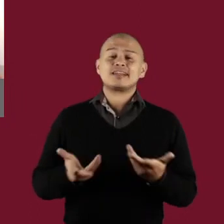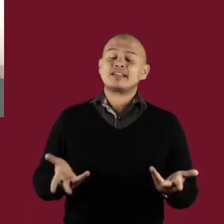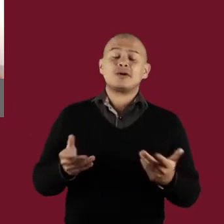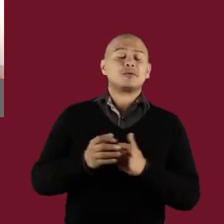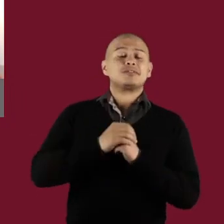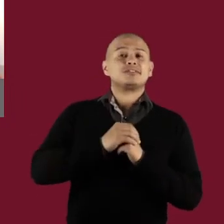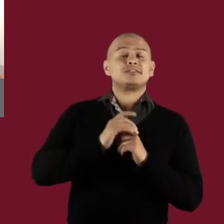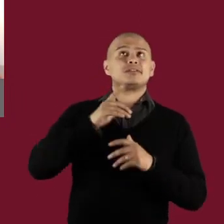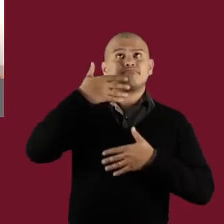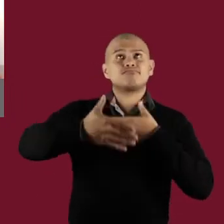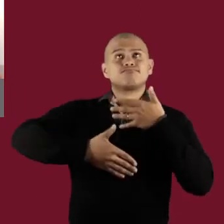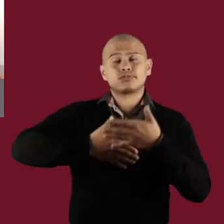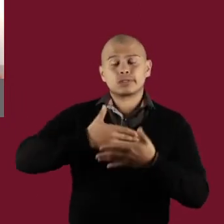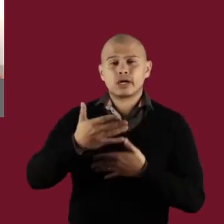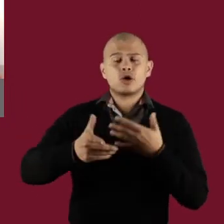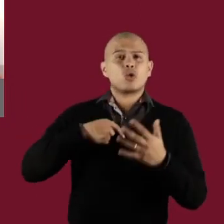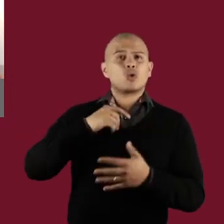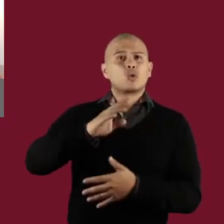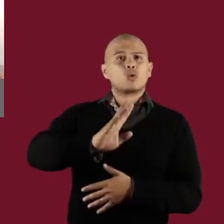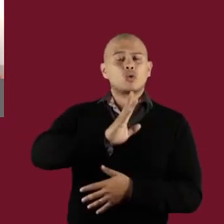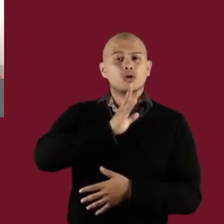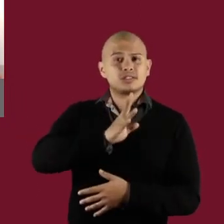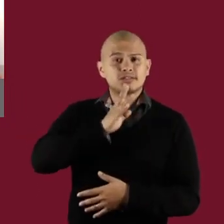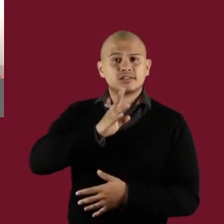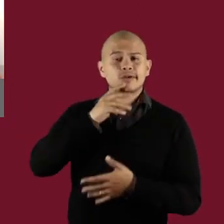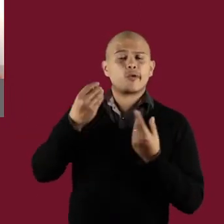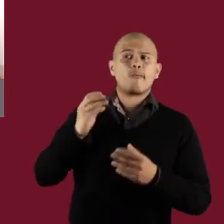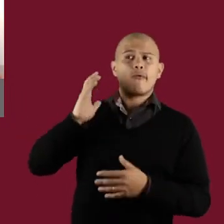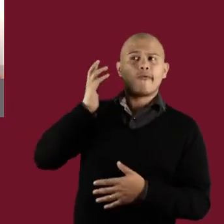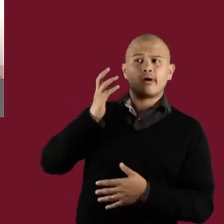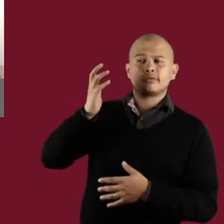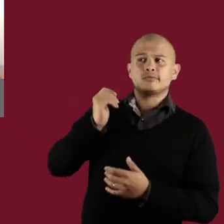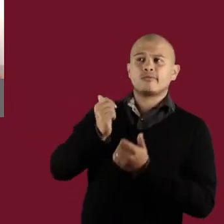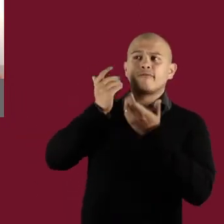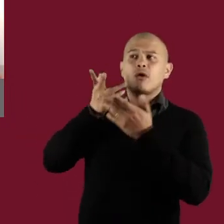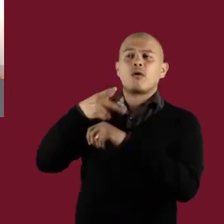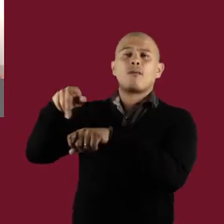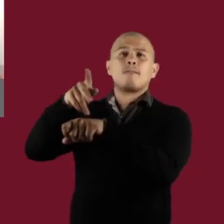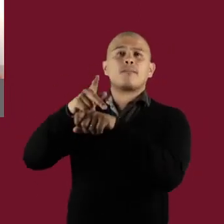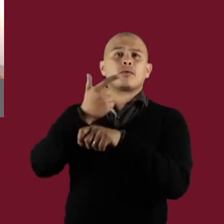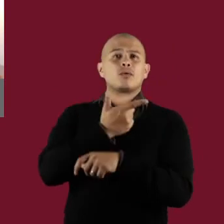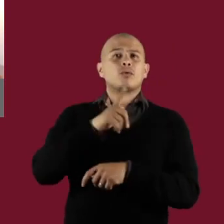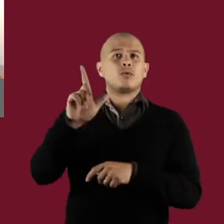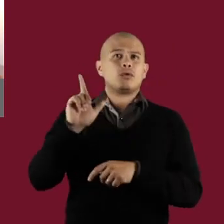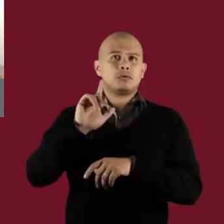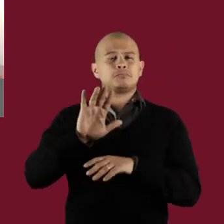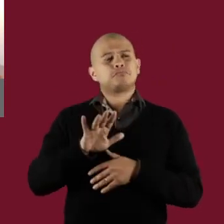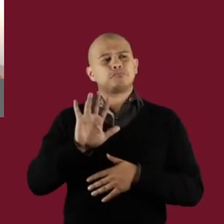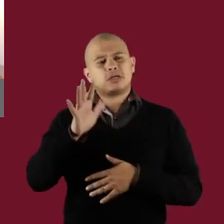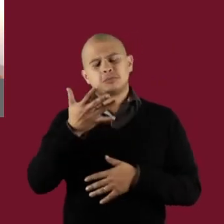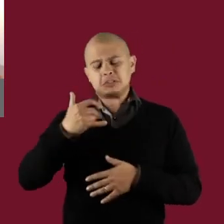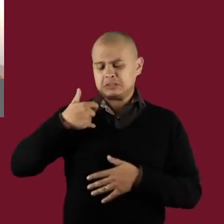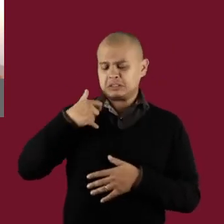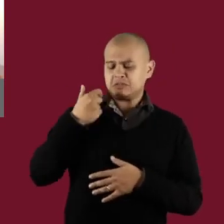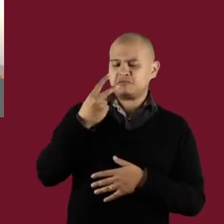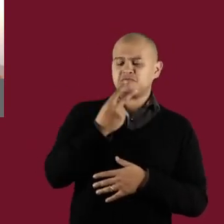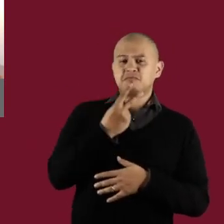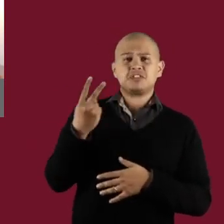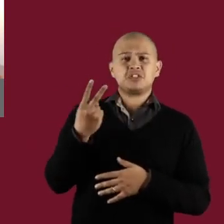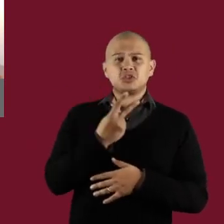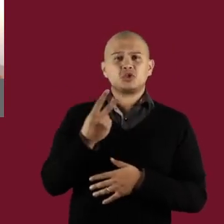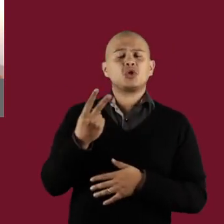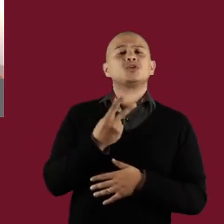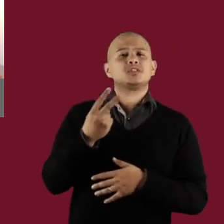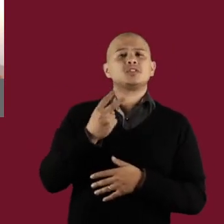eu conheci o rádio internacional, porque há um pouco mais de 22 anos, eu cheguei a